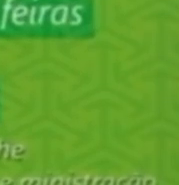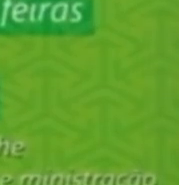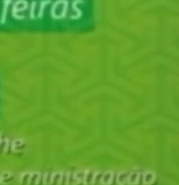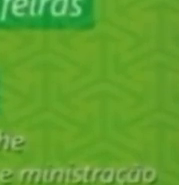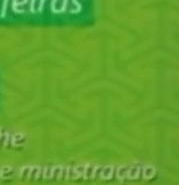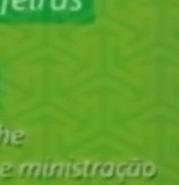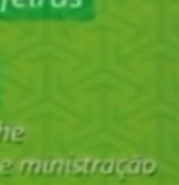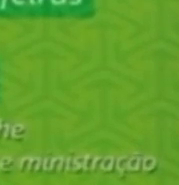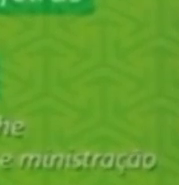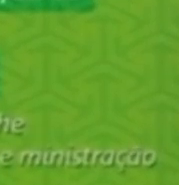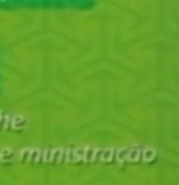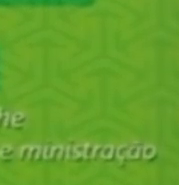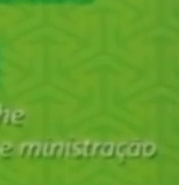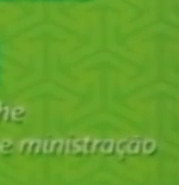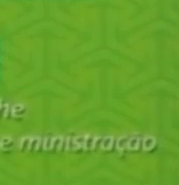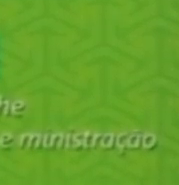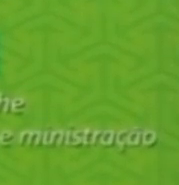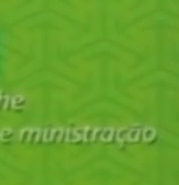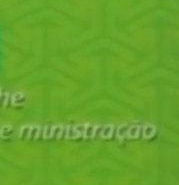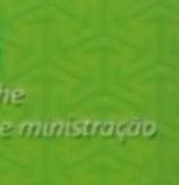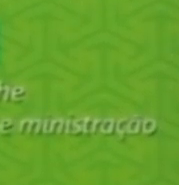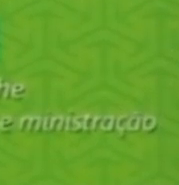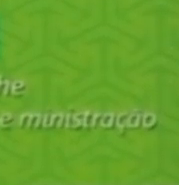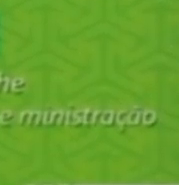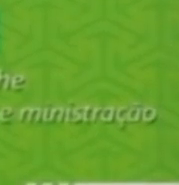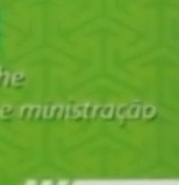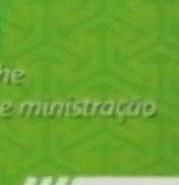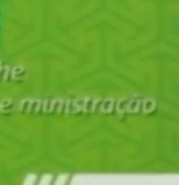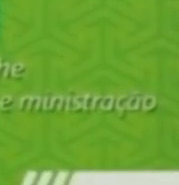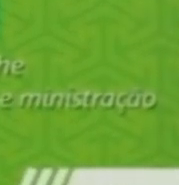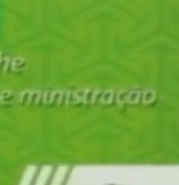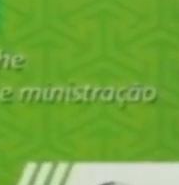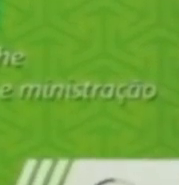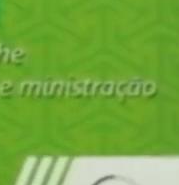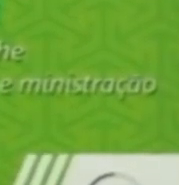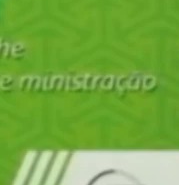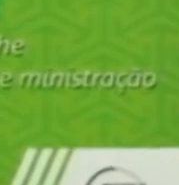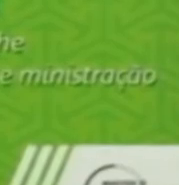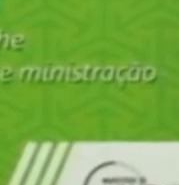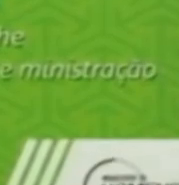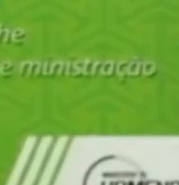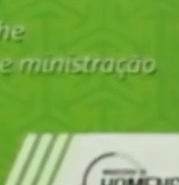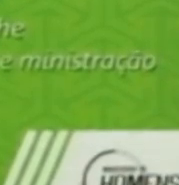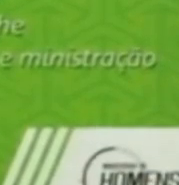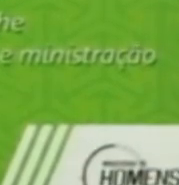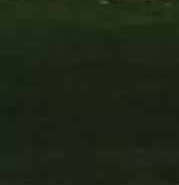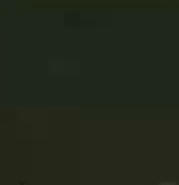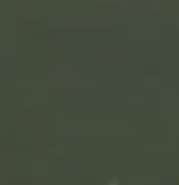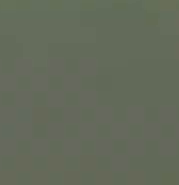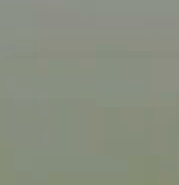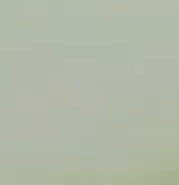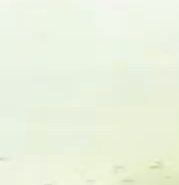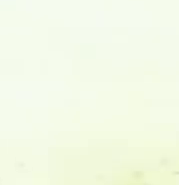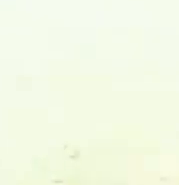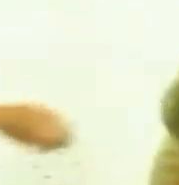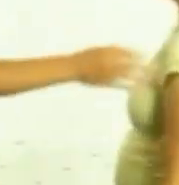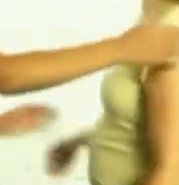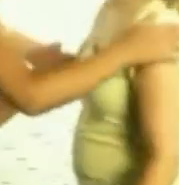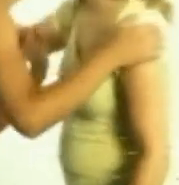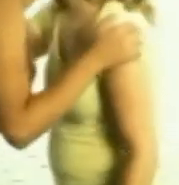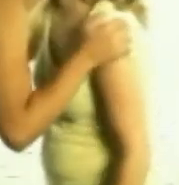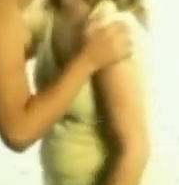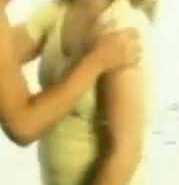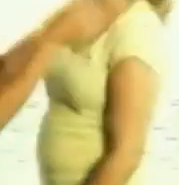Hour, das 6h30 da tarde às 8 horas da noite, na sala 201, toda terça-feira.